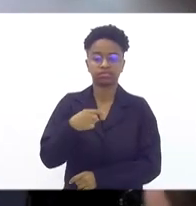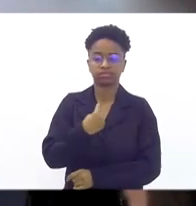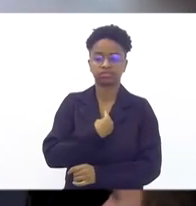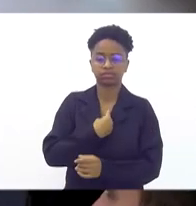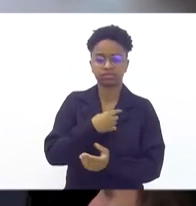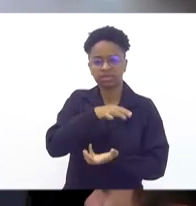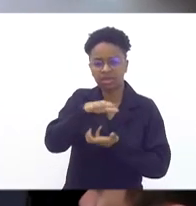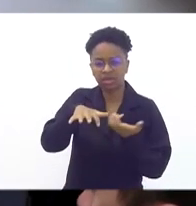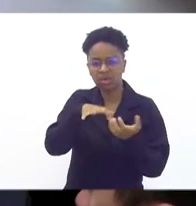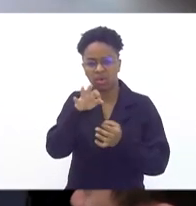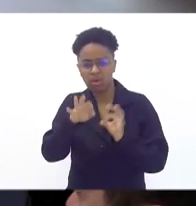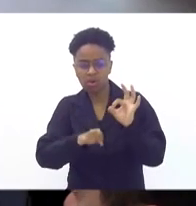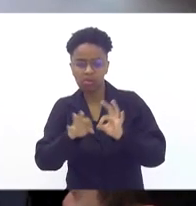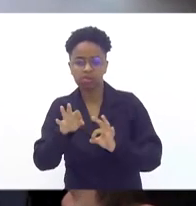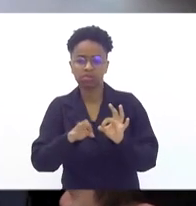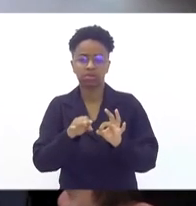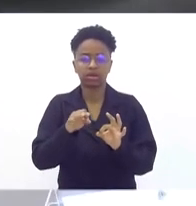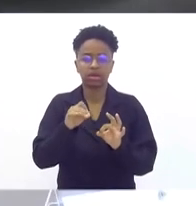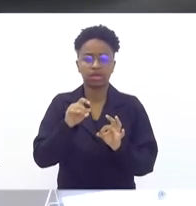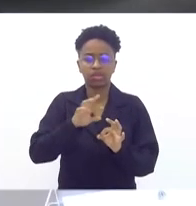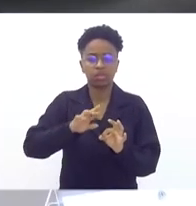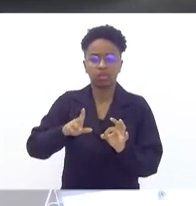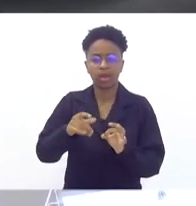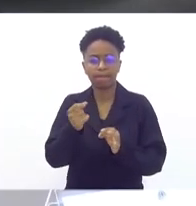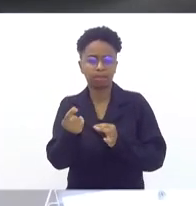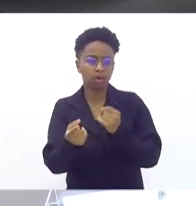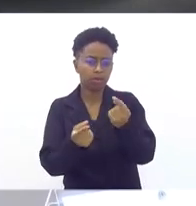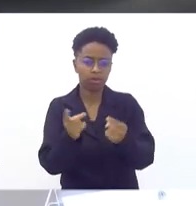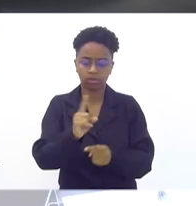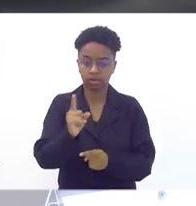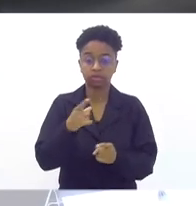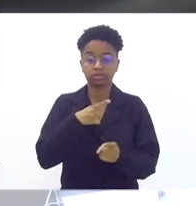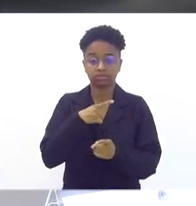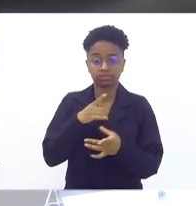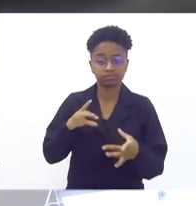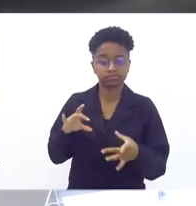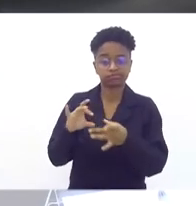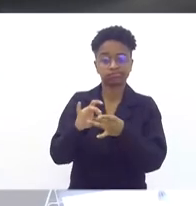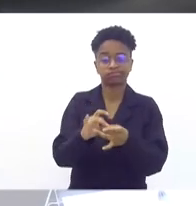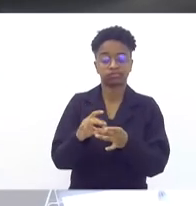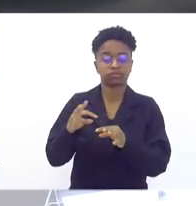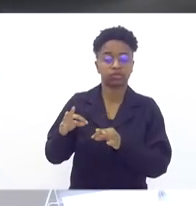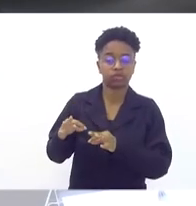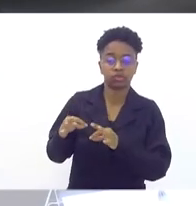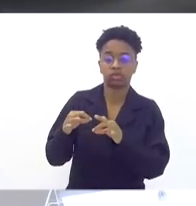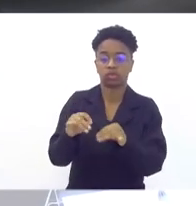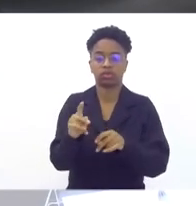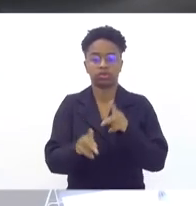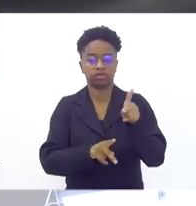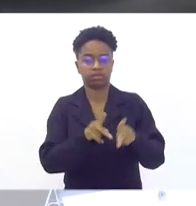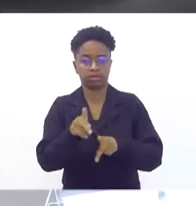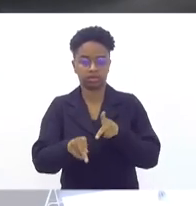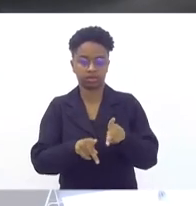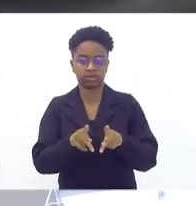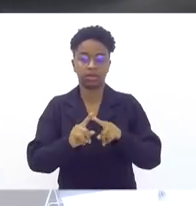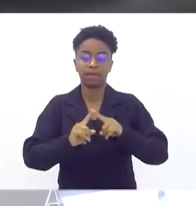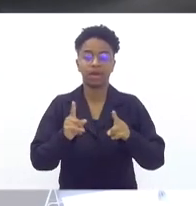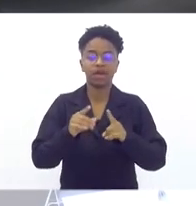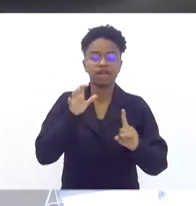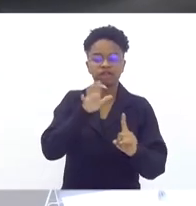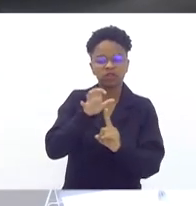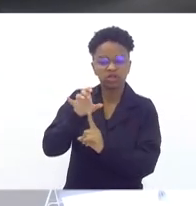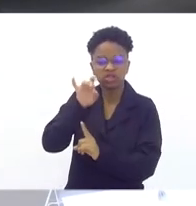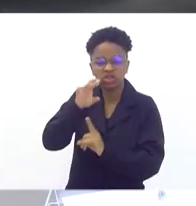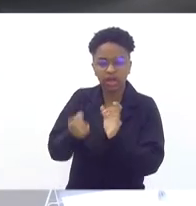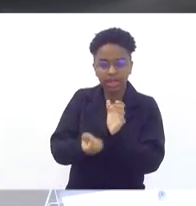que uma questão pontual uma questão que envolve toda a população e Mexe não só com a geração